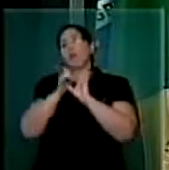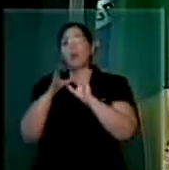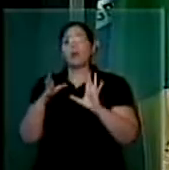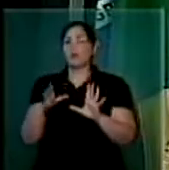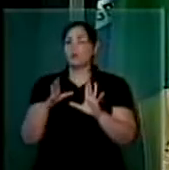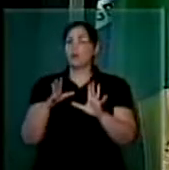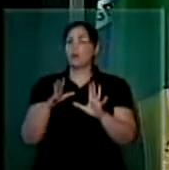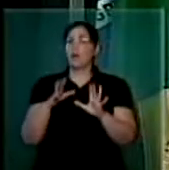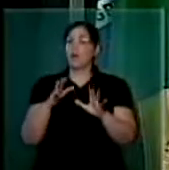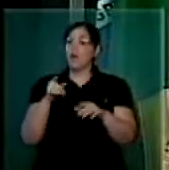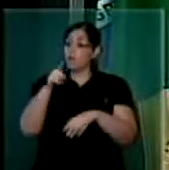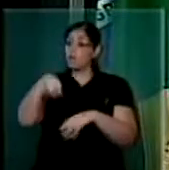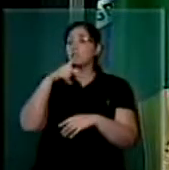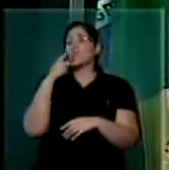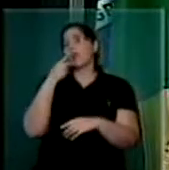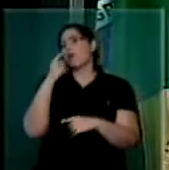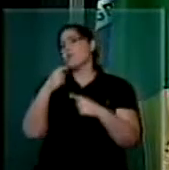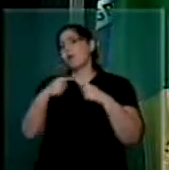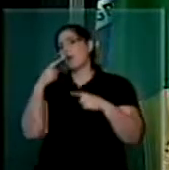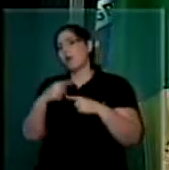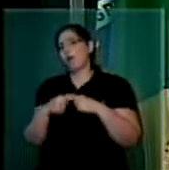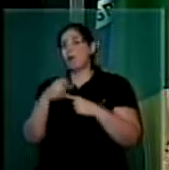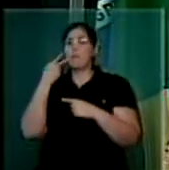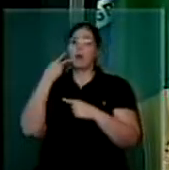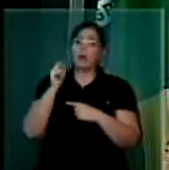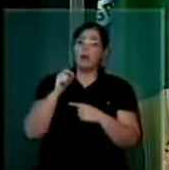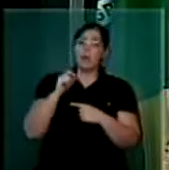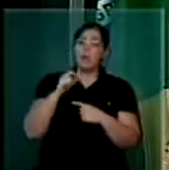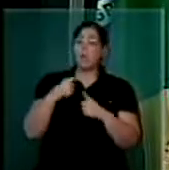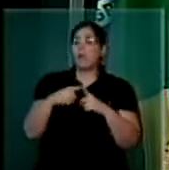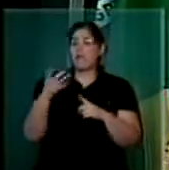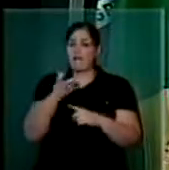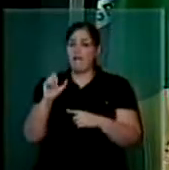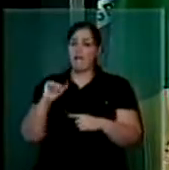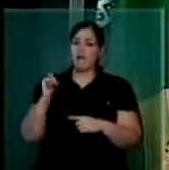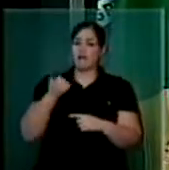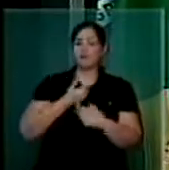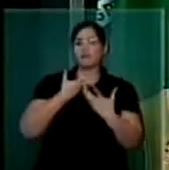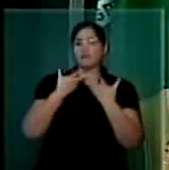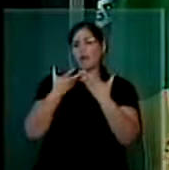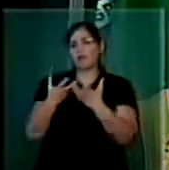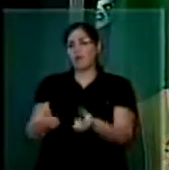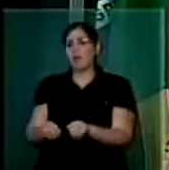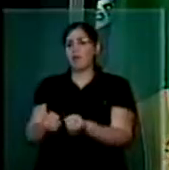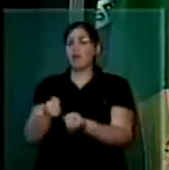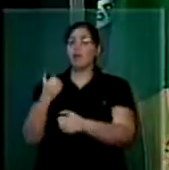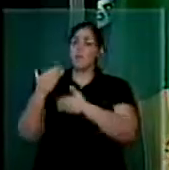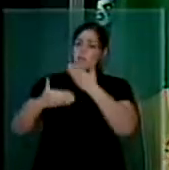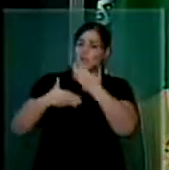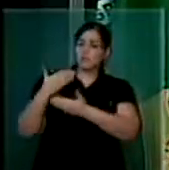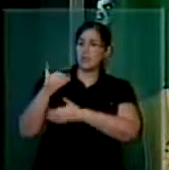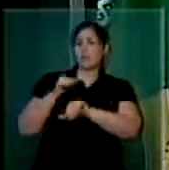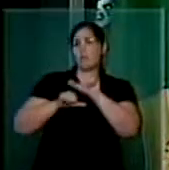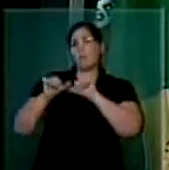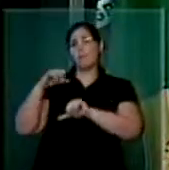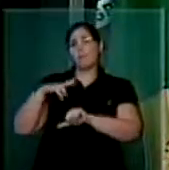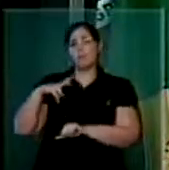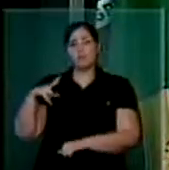que nós reconheçamos que o processo de